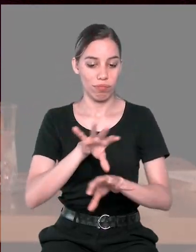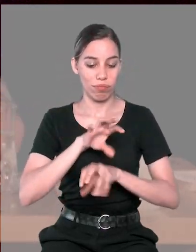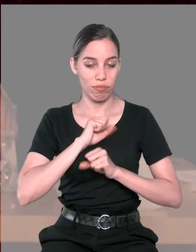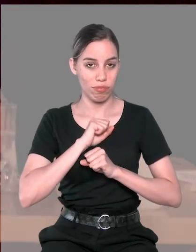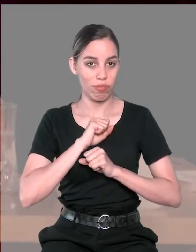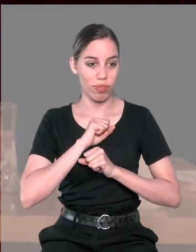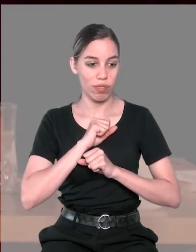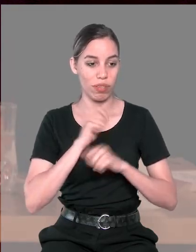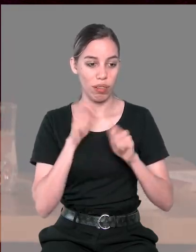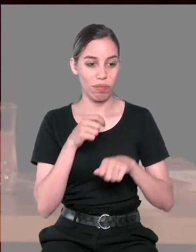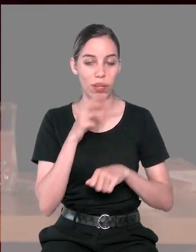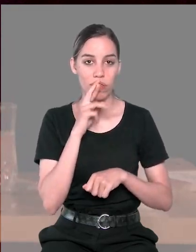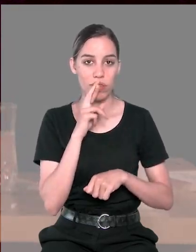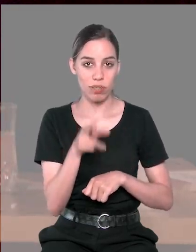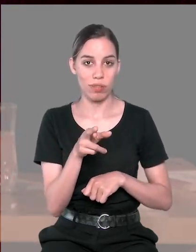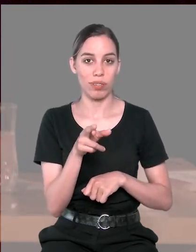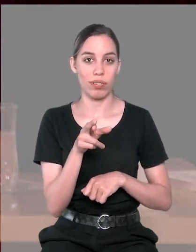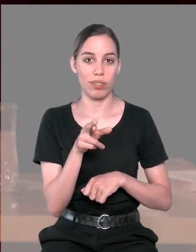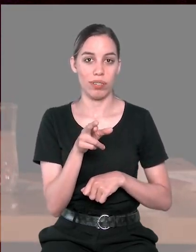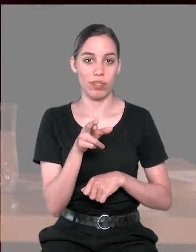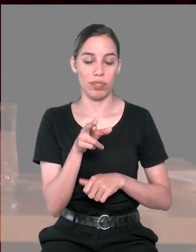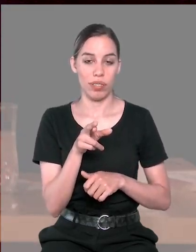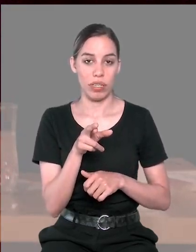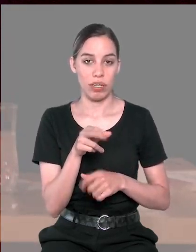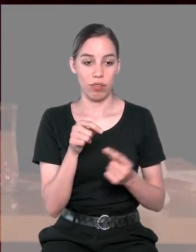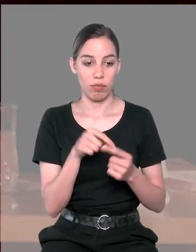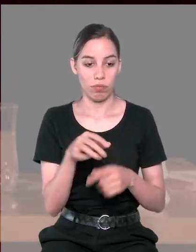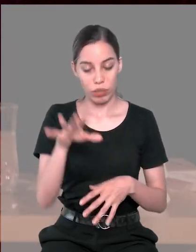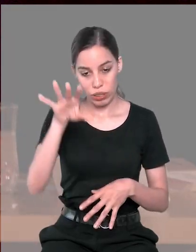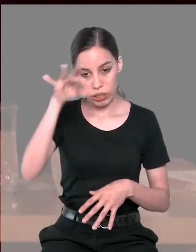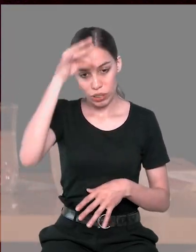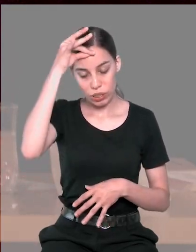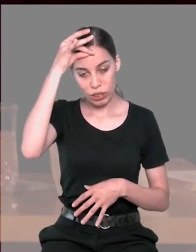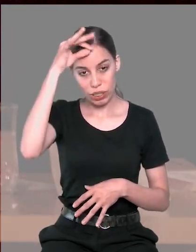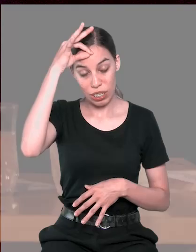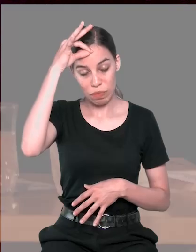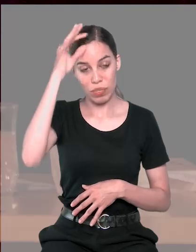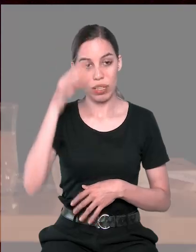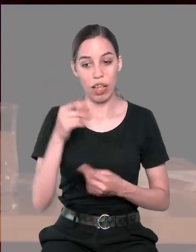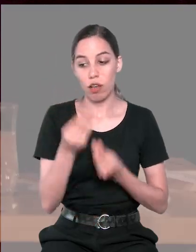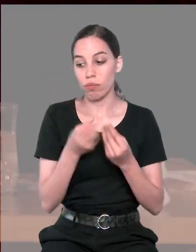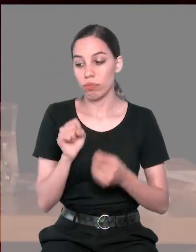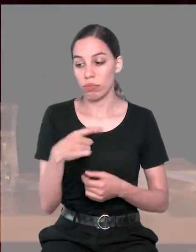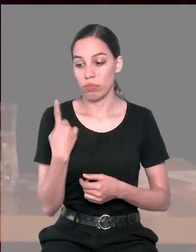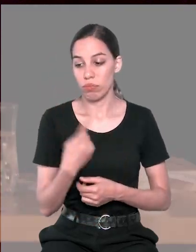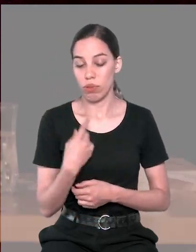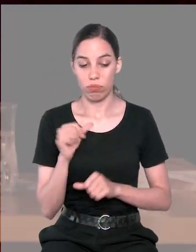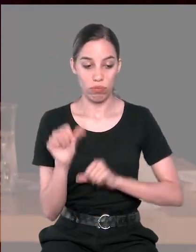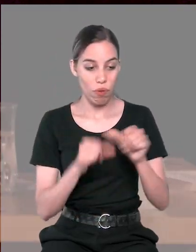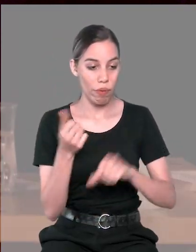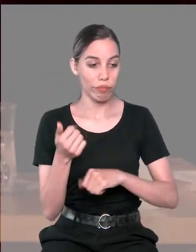absorvente, que seja capaz de responder a essa heterogeneidade do espírito. É como se a gente se tornasse biólogos, como se a gente